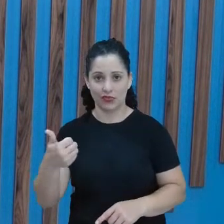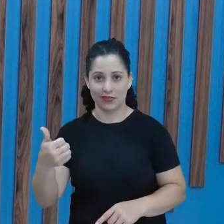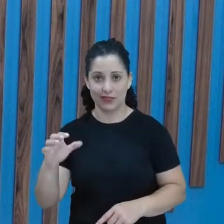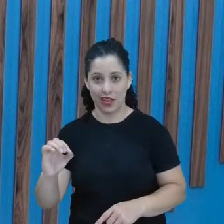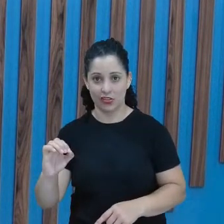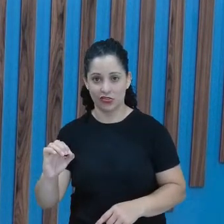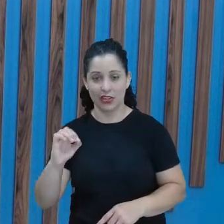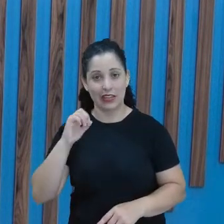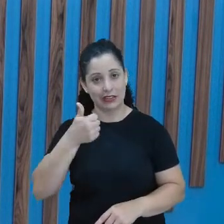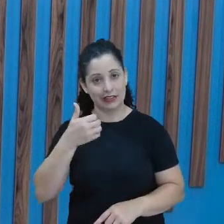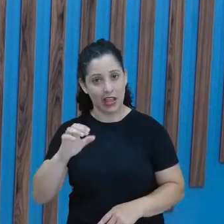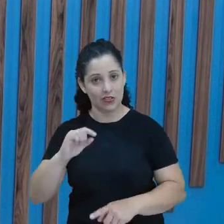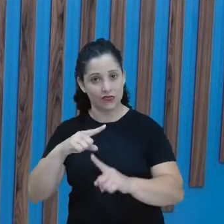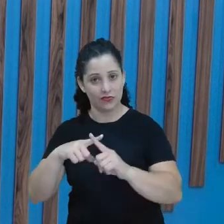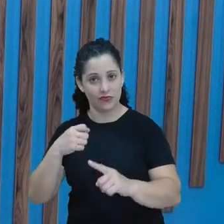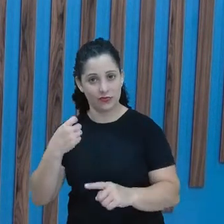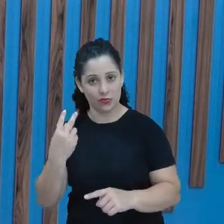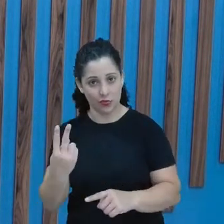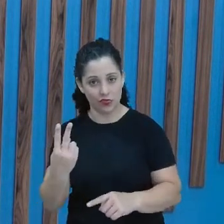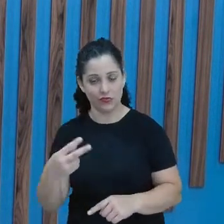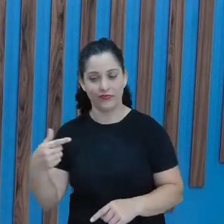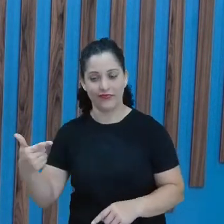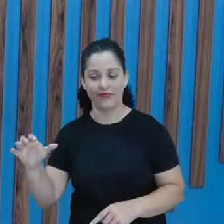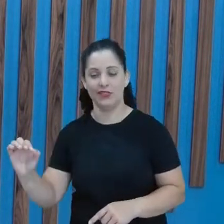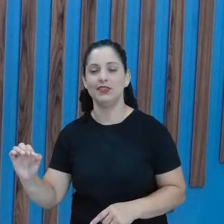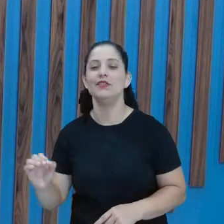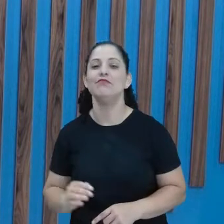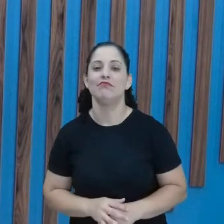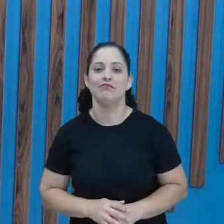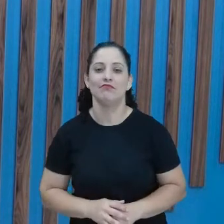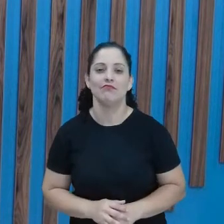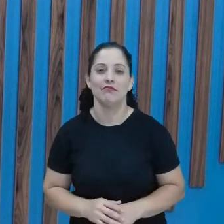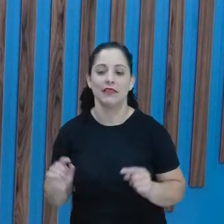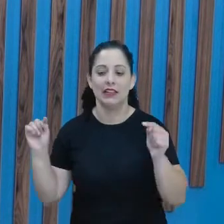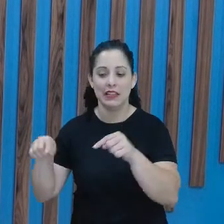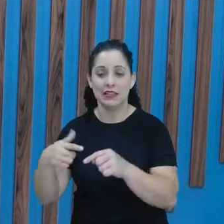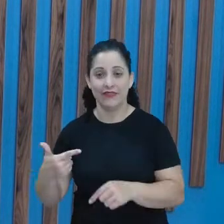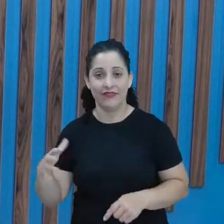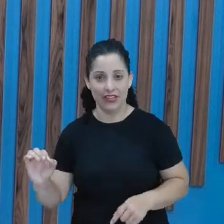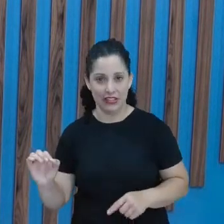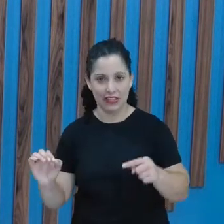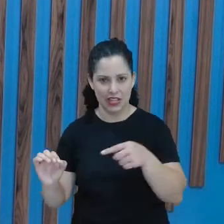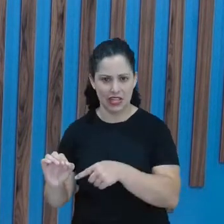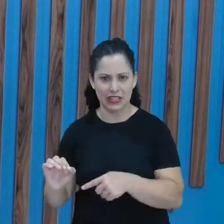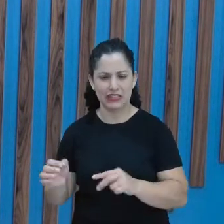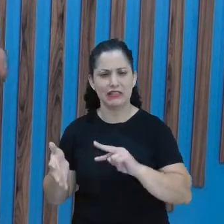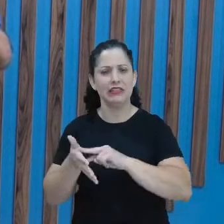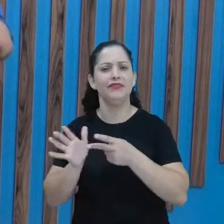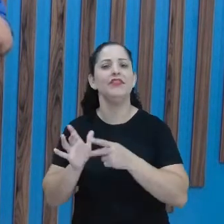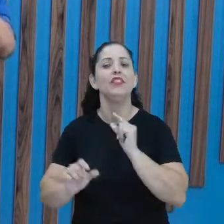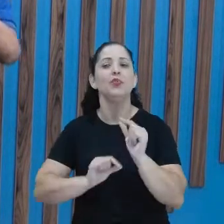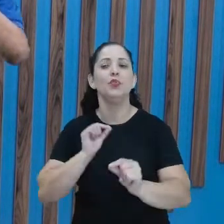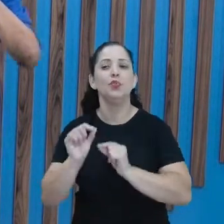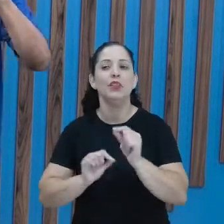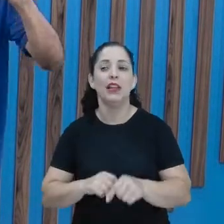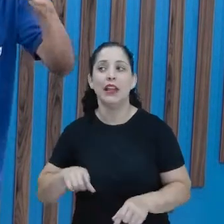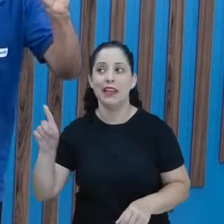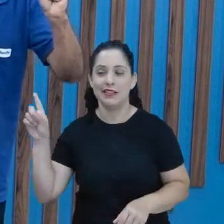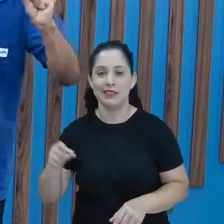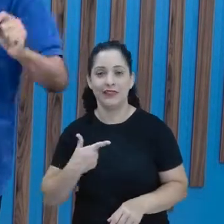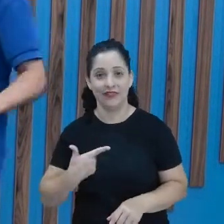vinte, vai dar vinte aqui o gabarito da questão. E esse vinte, o significado dele é que ele vai ser os